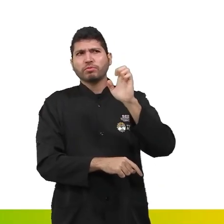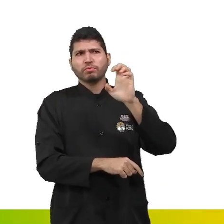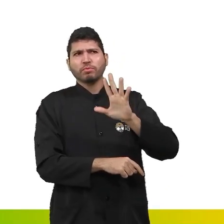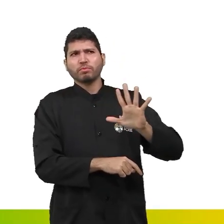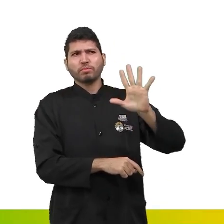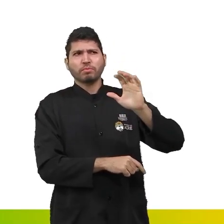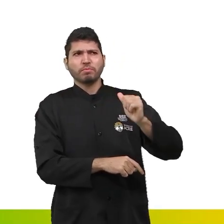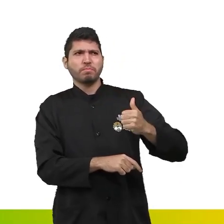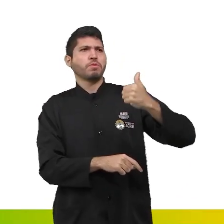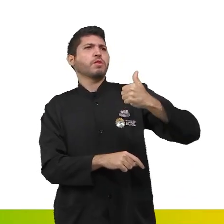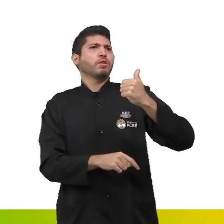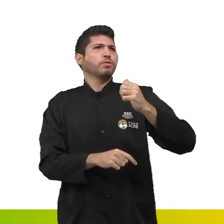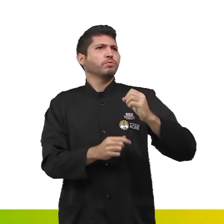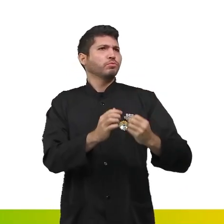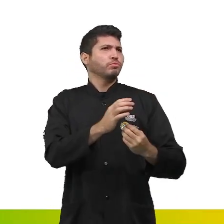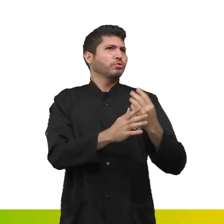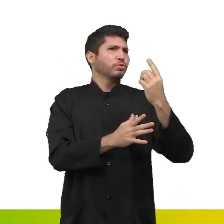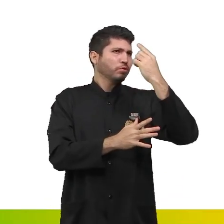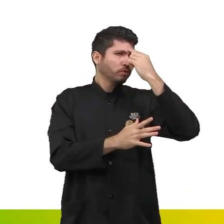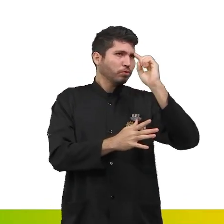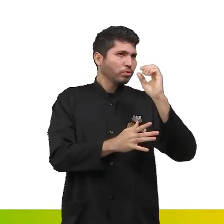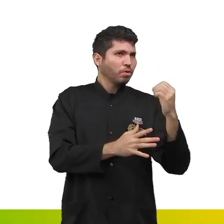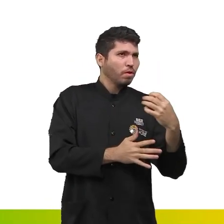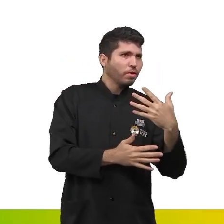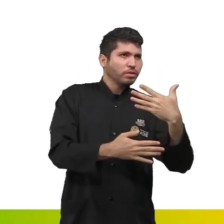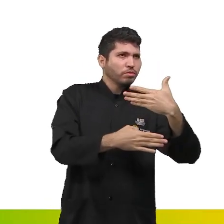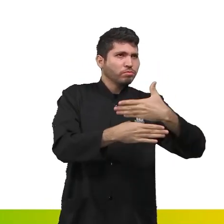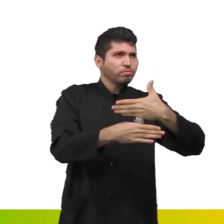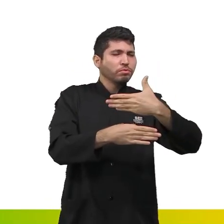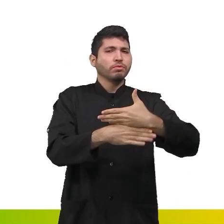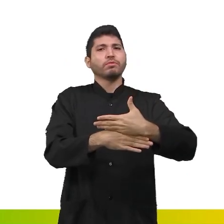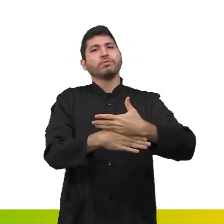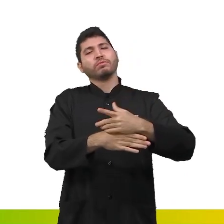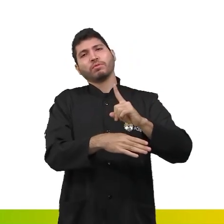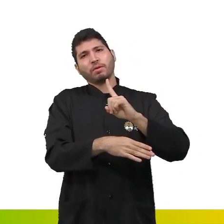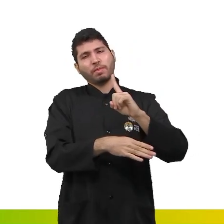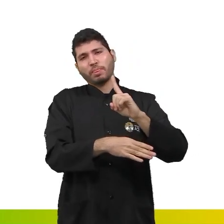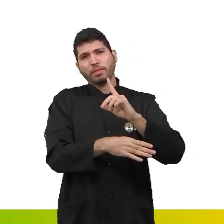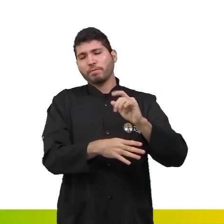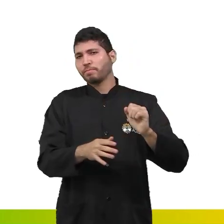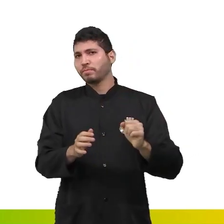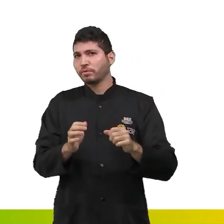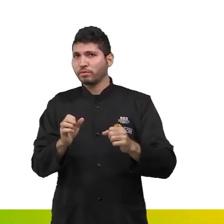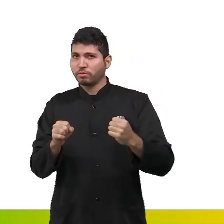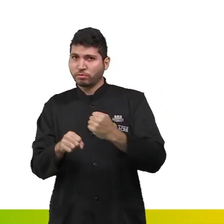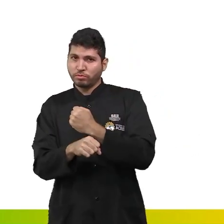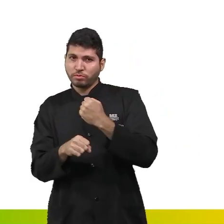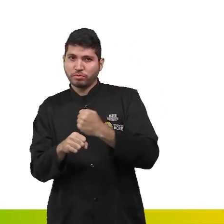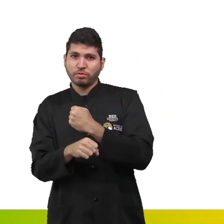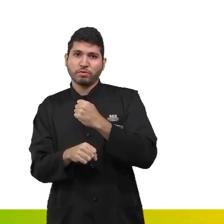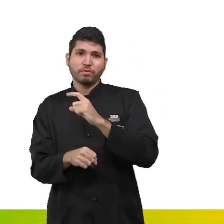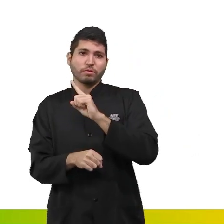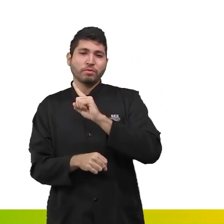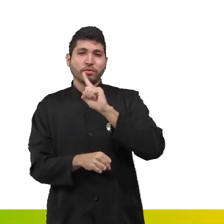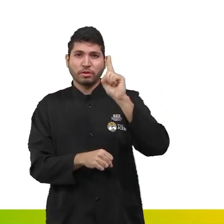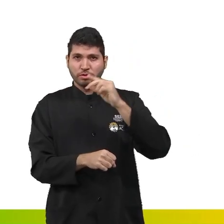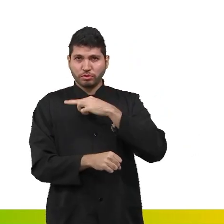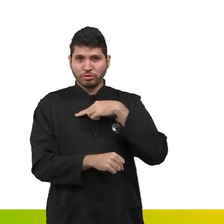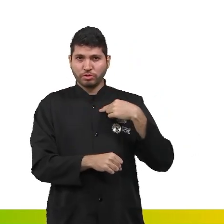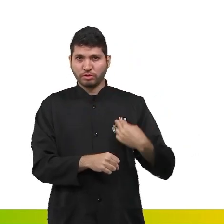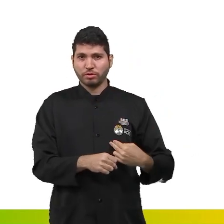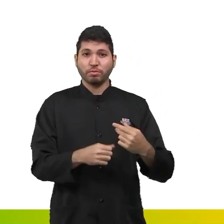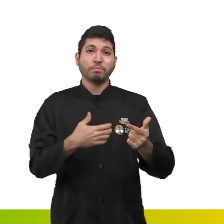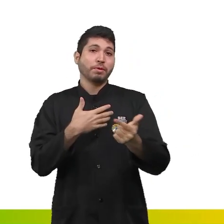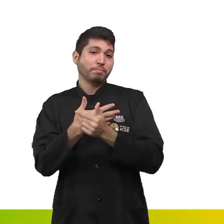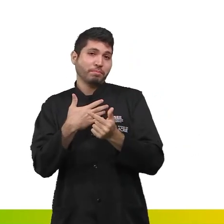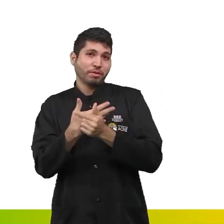desenvolvido. Não. São invenções asiáticas, chinesas, tá? Como o papel. Gente, olha aqui, ó, a